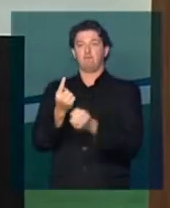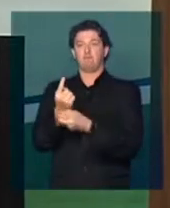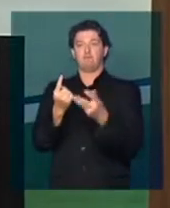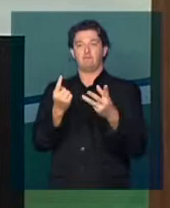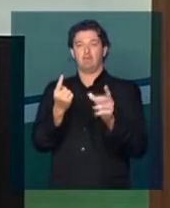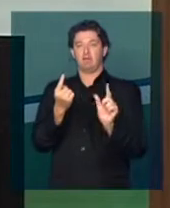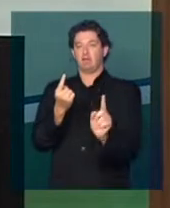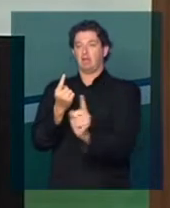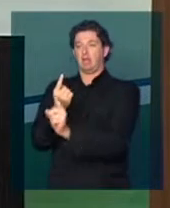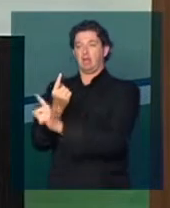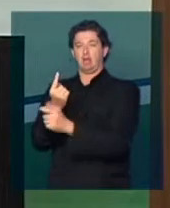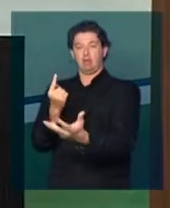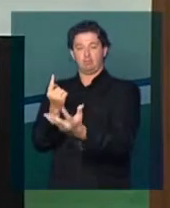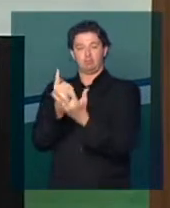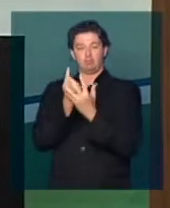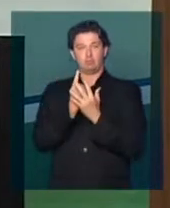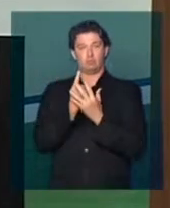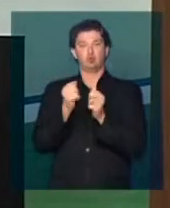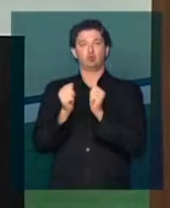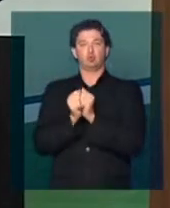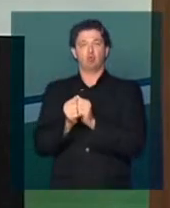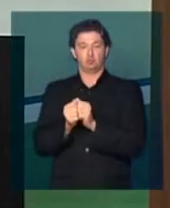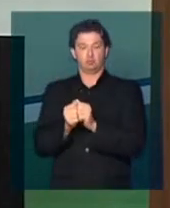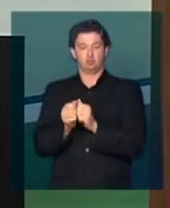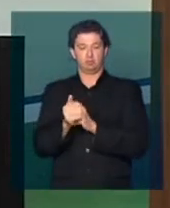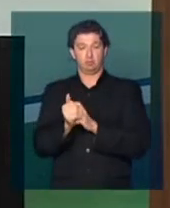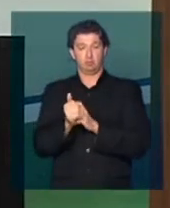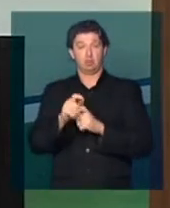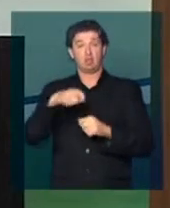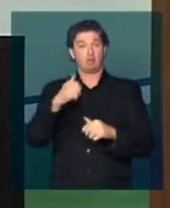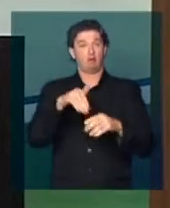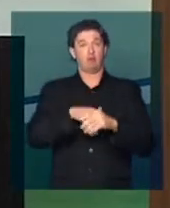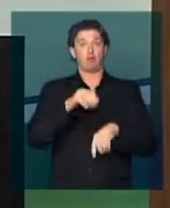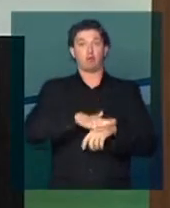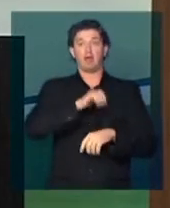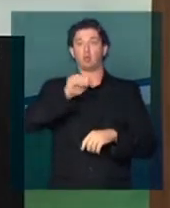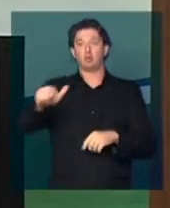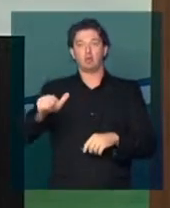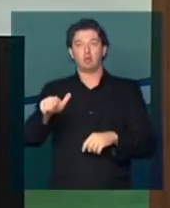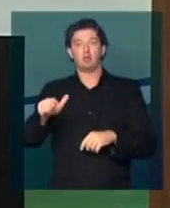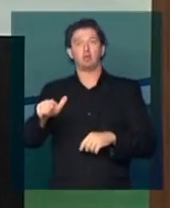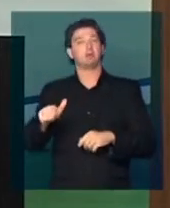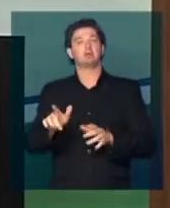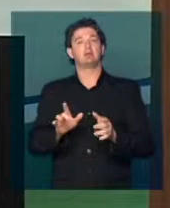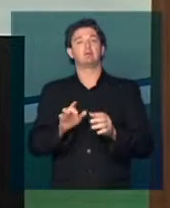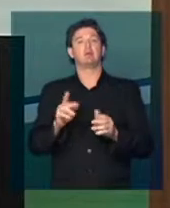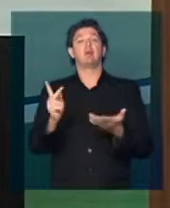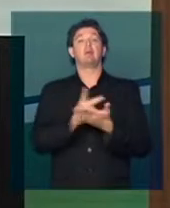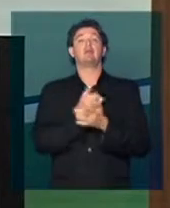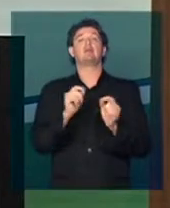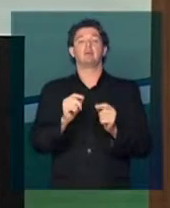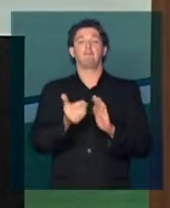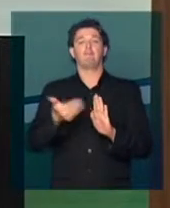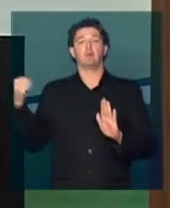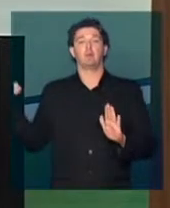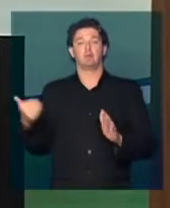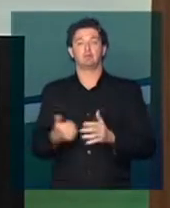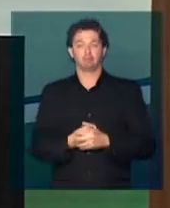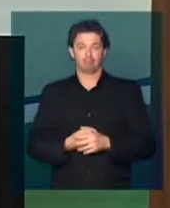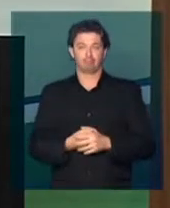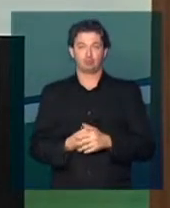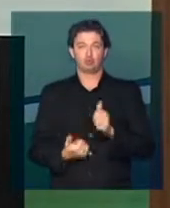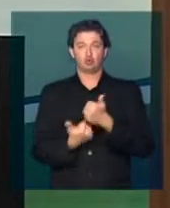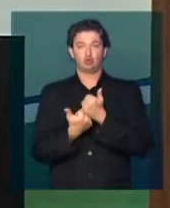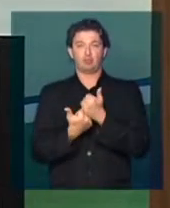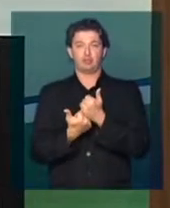tiririquinha que você não sabe quem é. E aqueles que tiveram muito mais votos com esses acabam simplesmente sendo